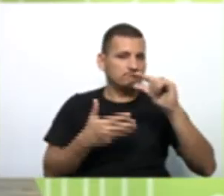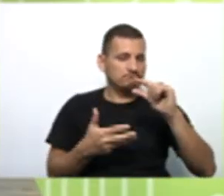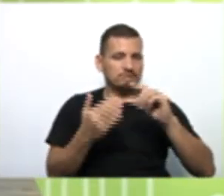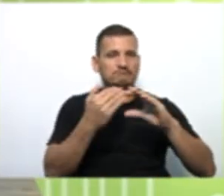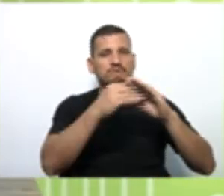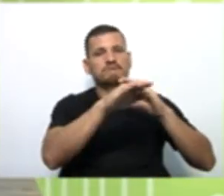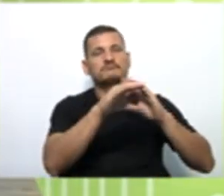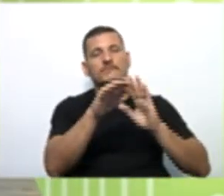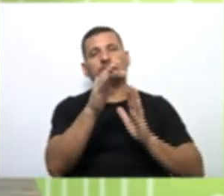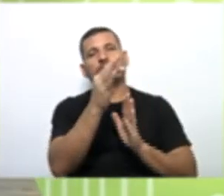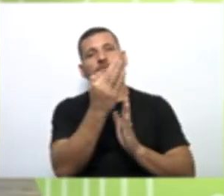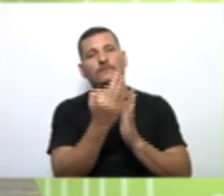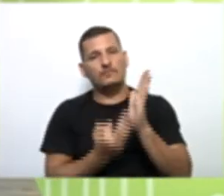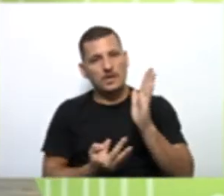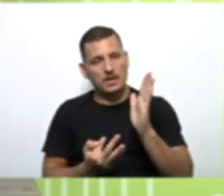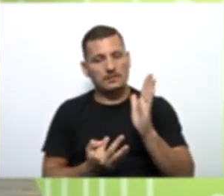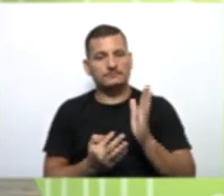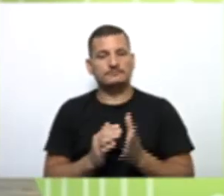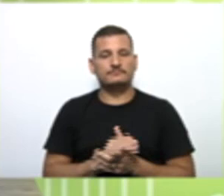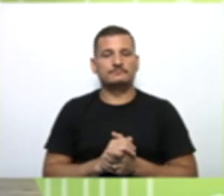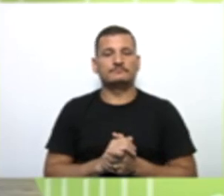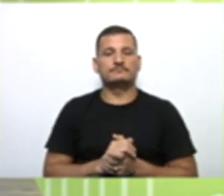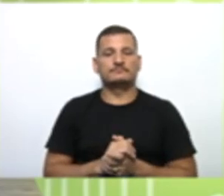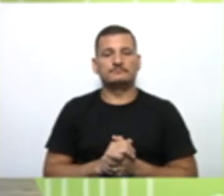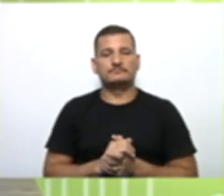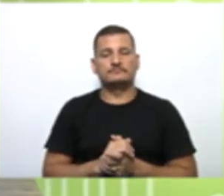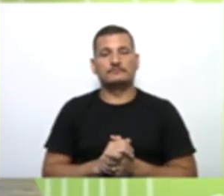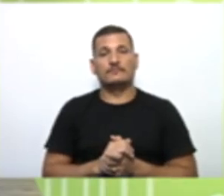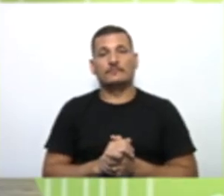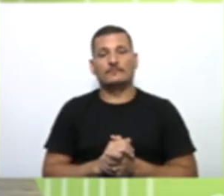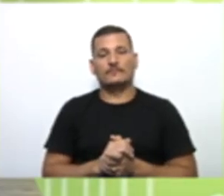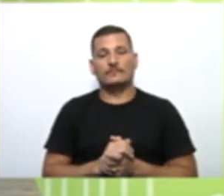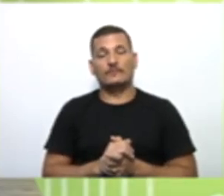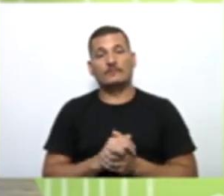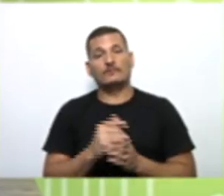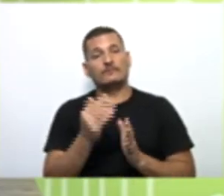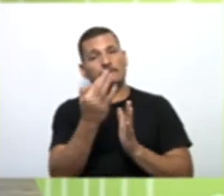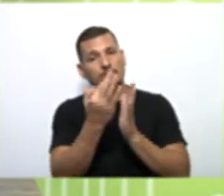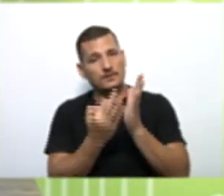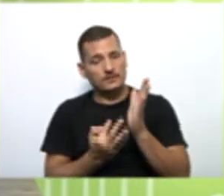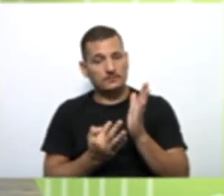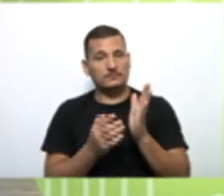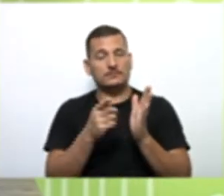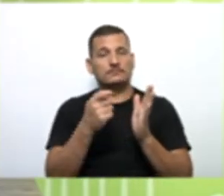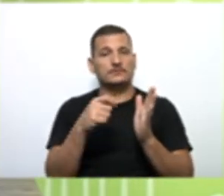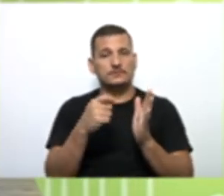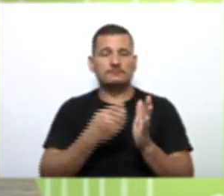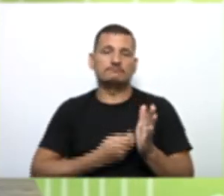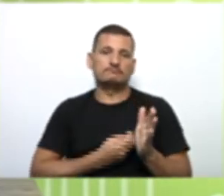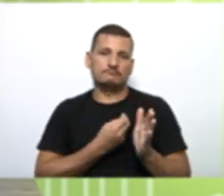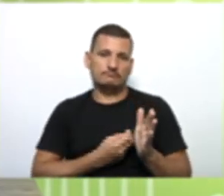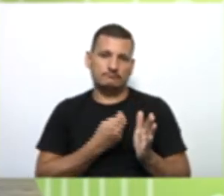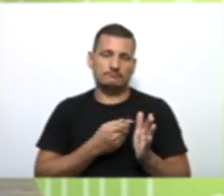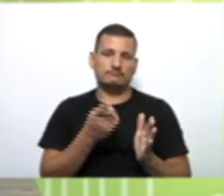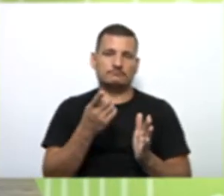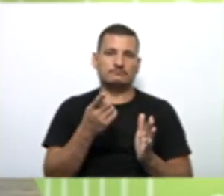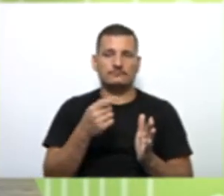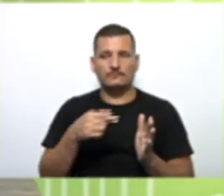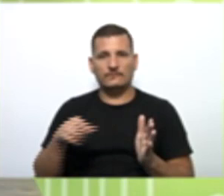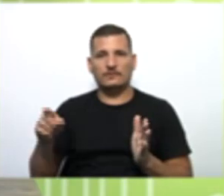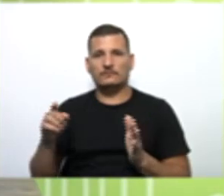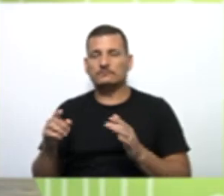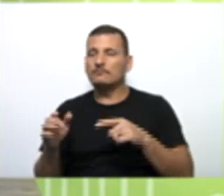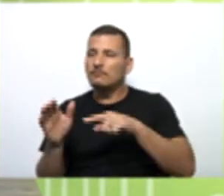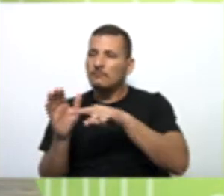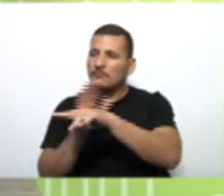formulário e ser preenchido à distância. O questionário. No formulário, você tem que estar presente. Você faz a pergunta com